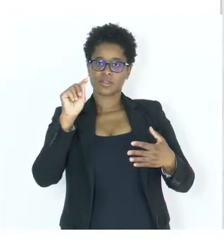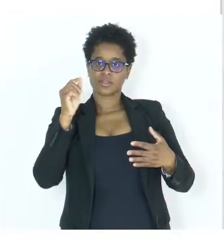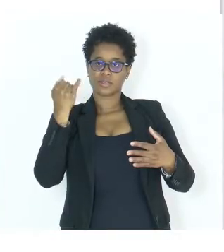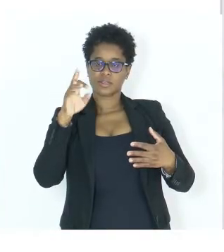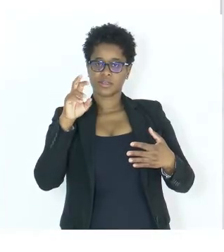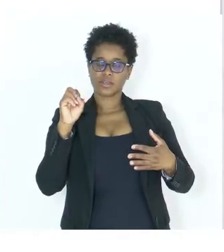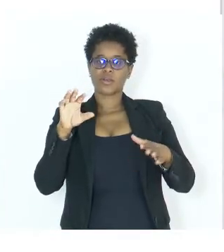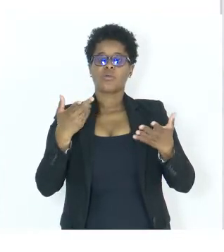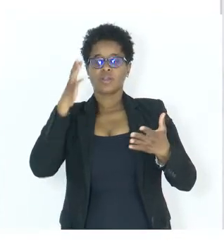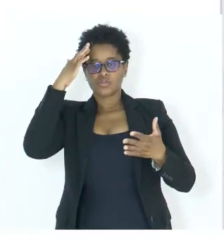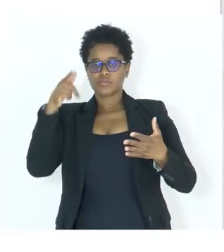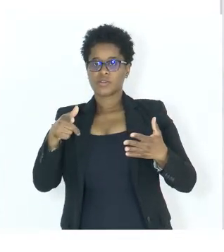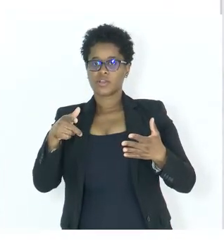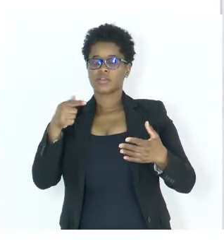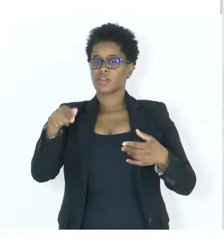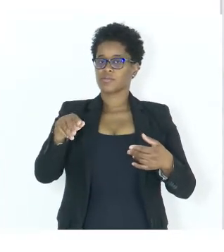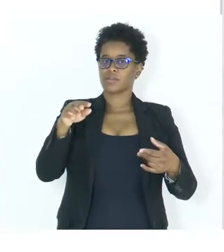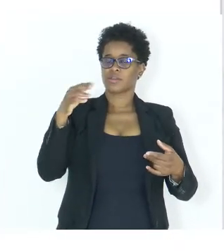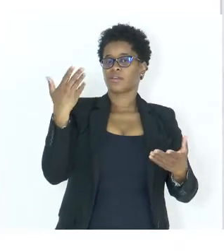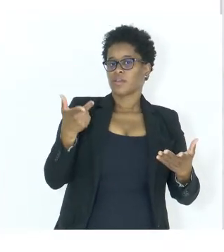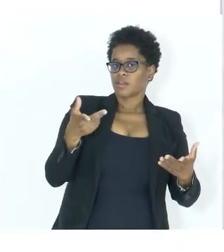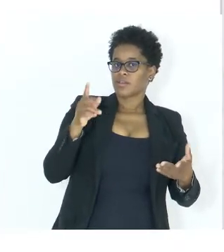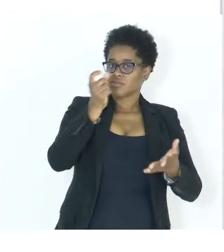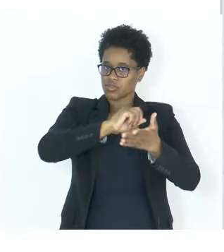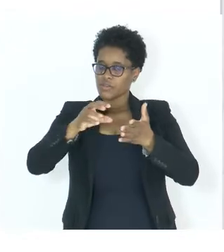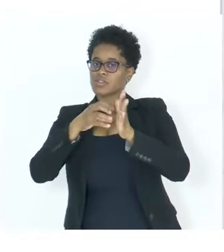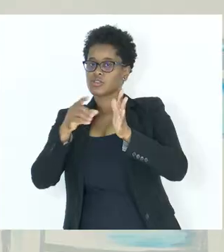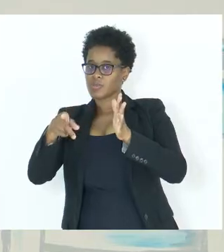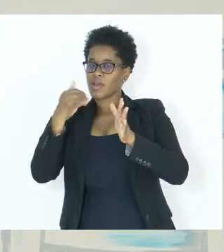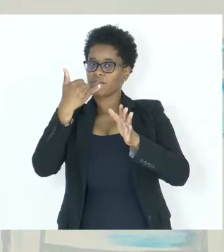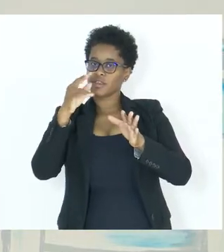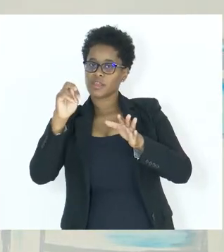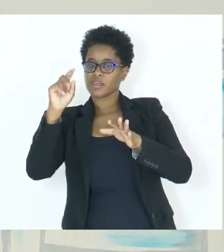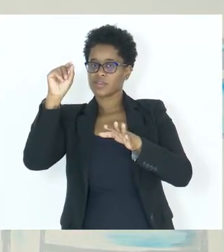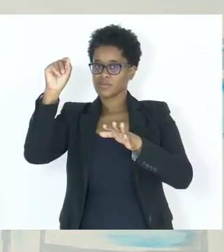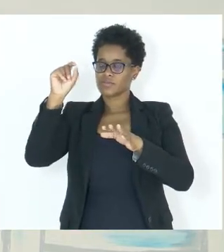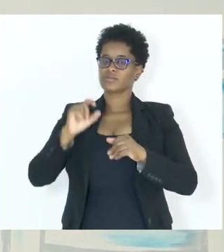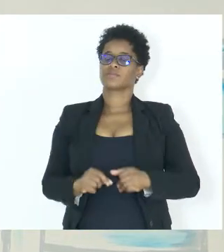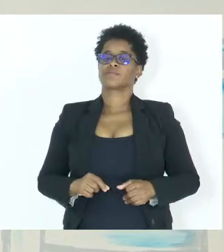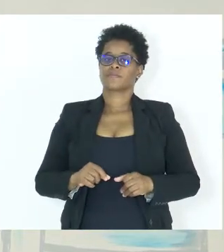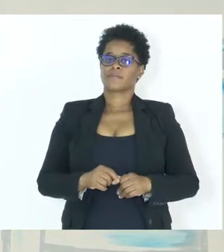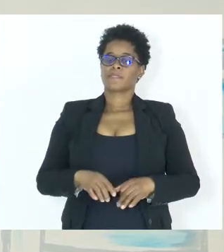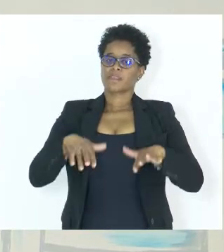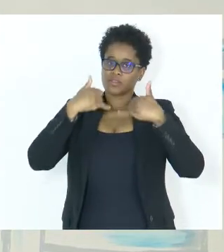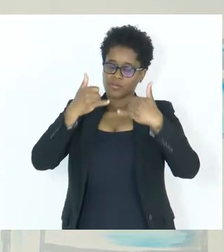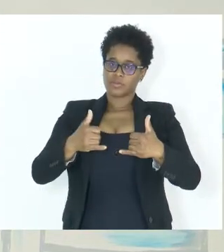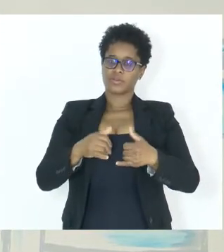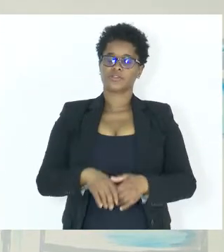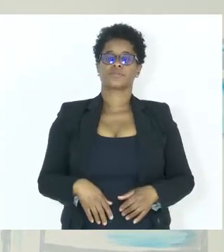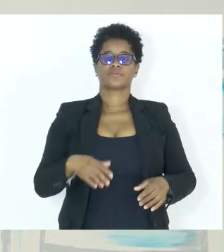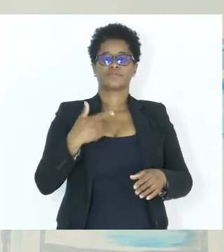23º. Então, temos 23º, colocando também aquele símbolo. Em seguida,